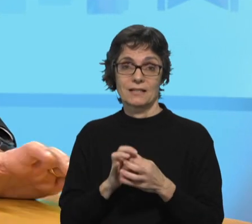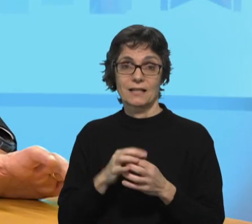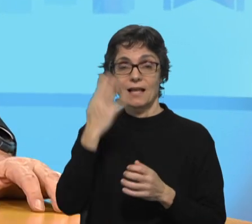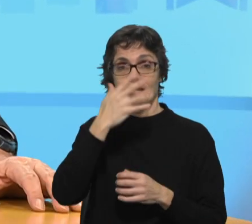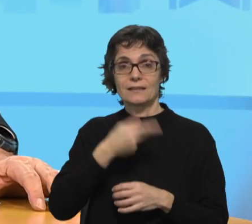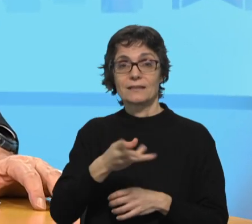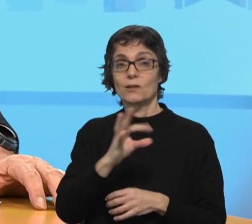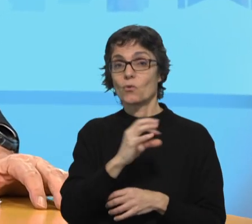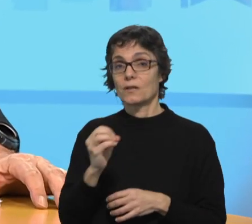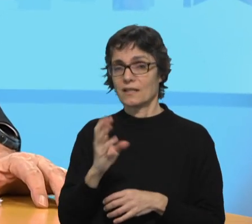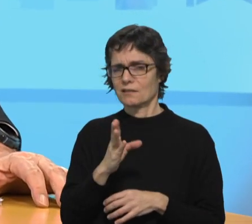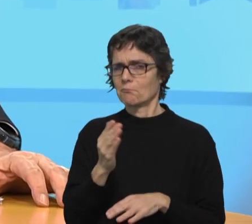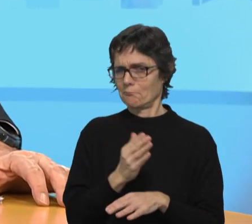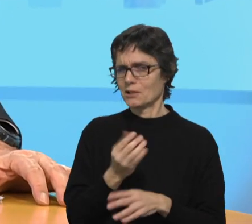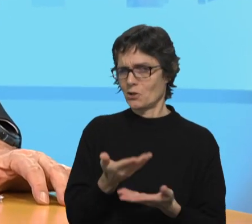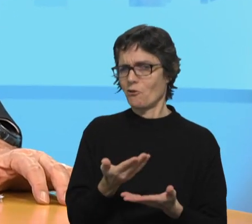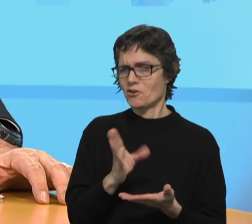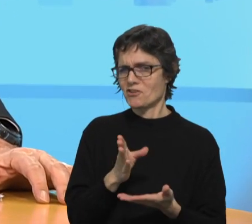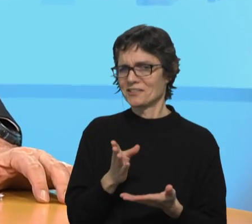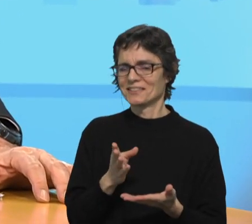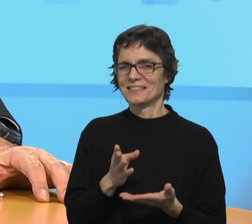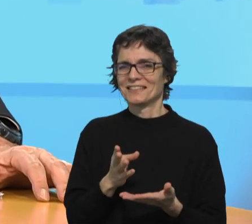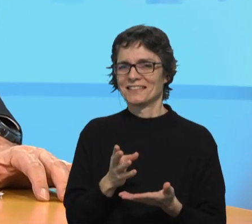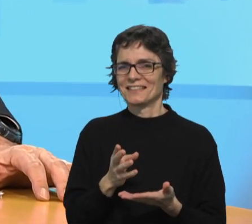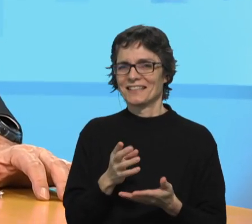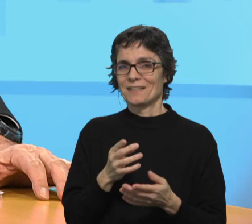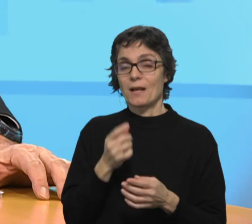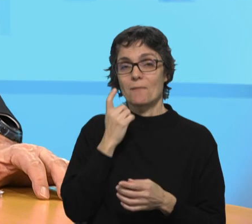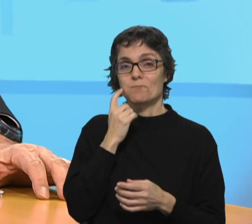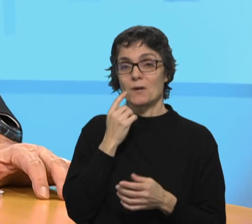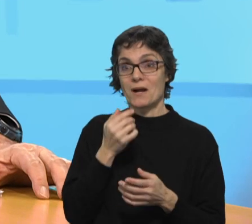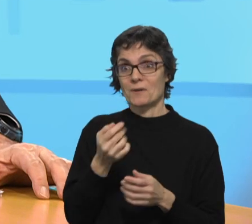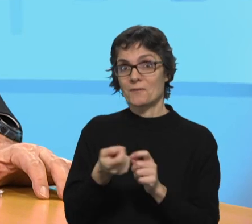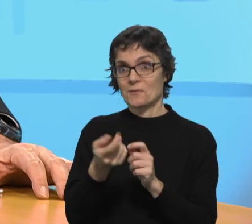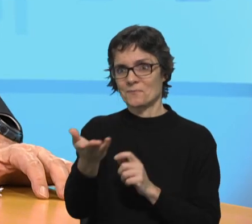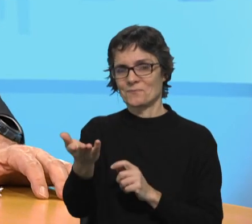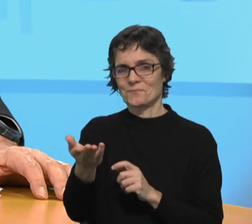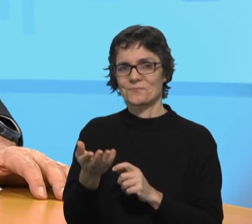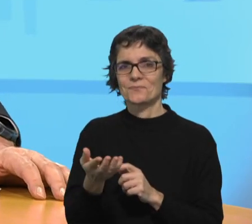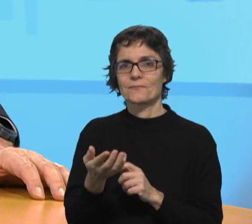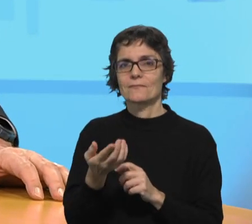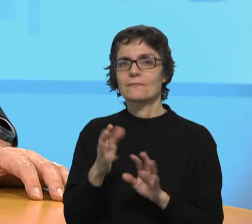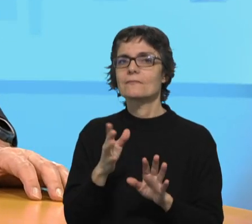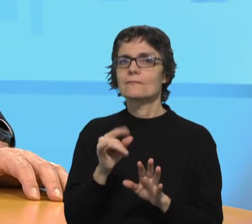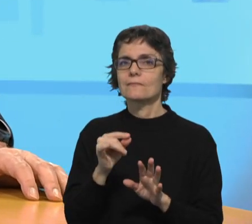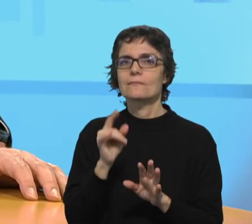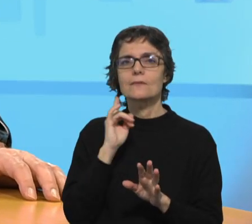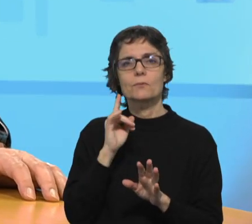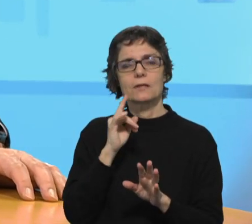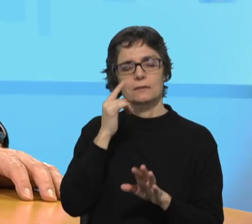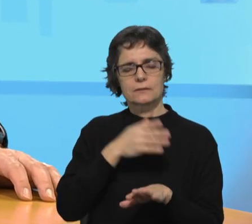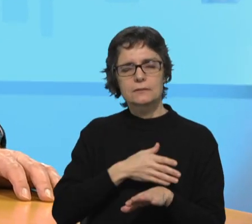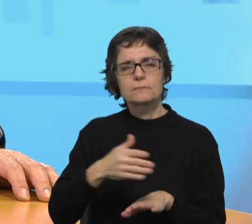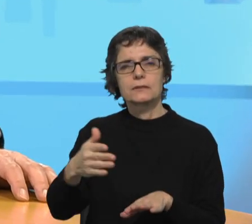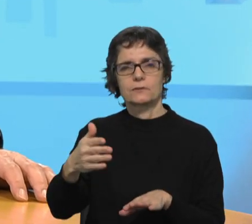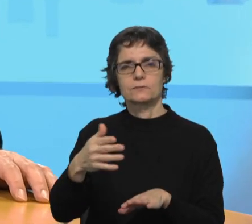já não são 40 dias, já são menos, em direção à Páscoa, mas também ter essa quaresma no nosso horizonte.